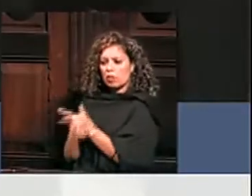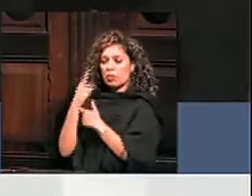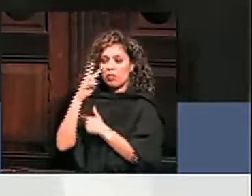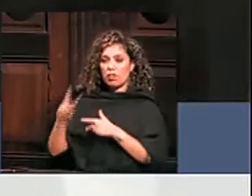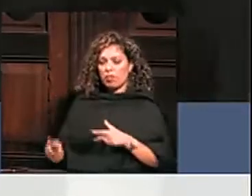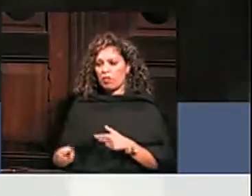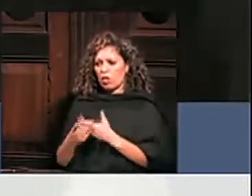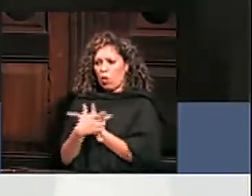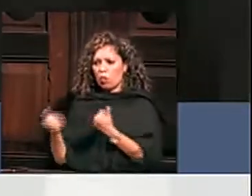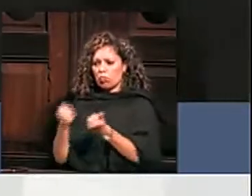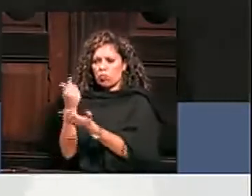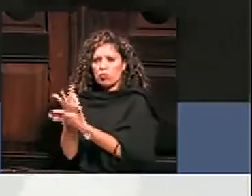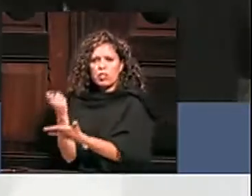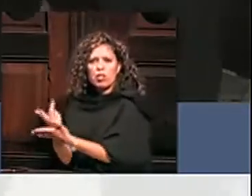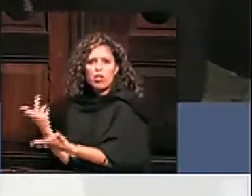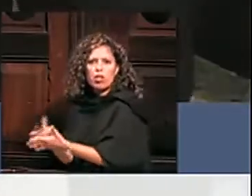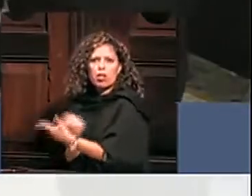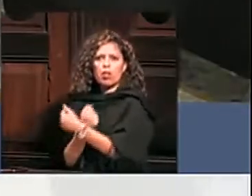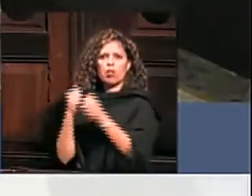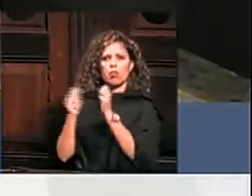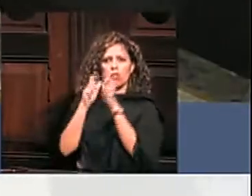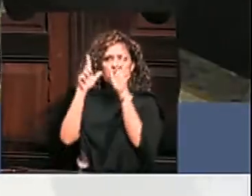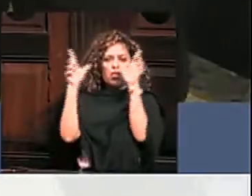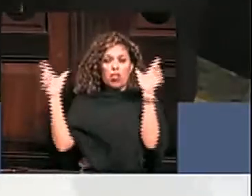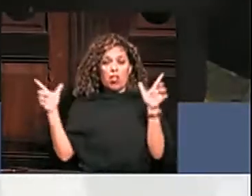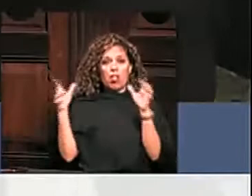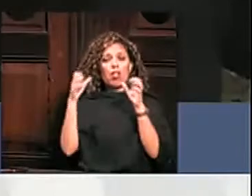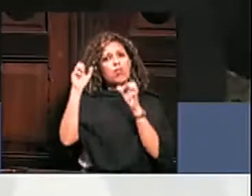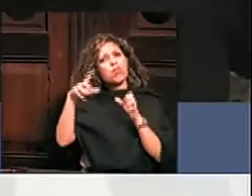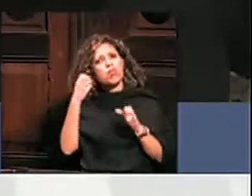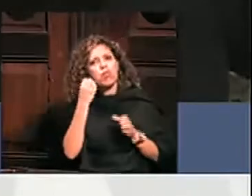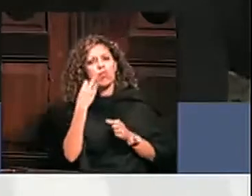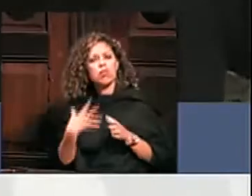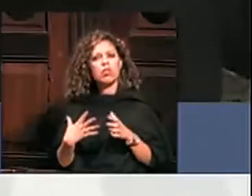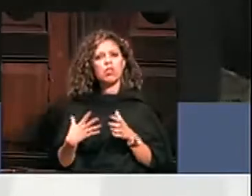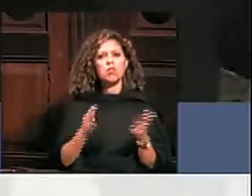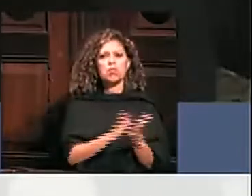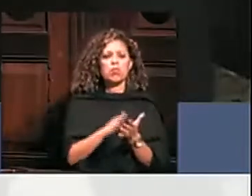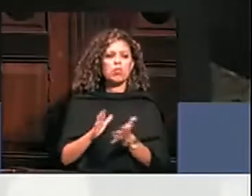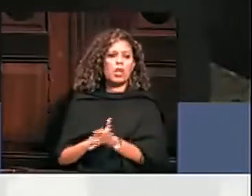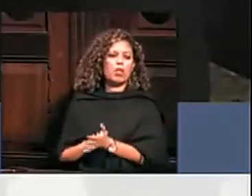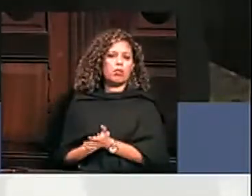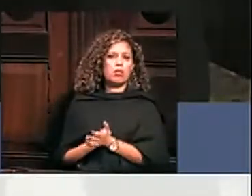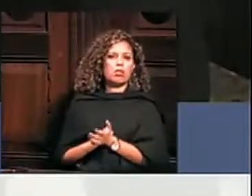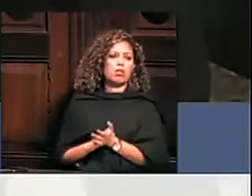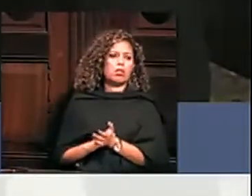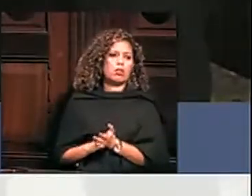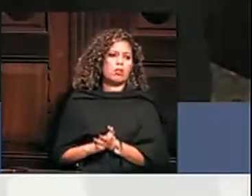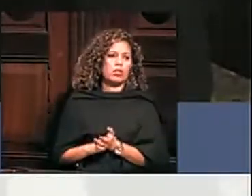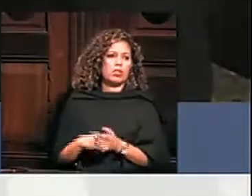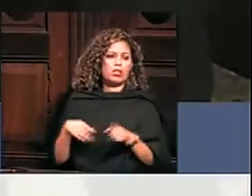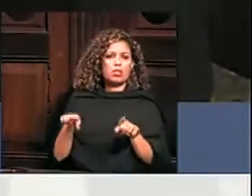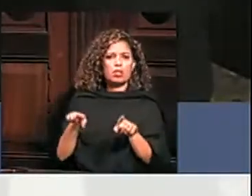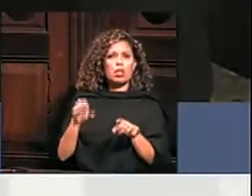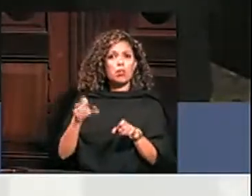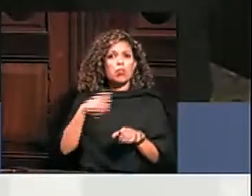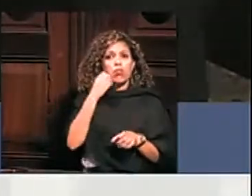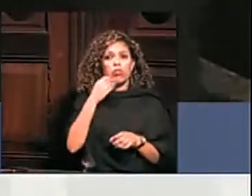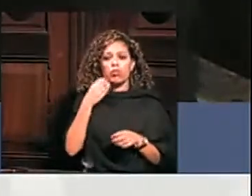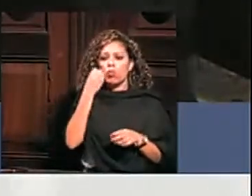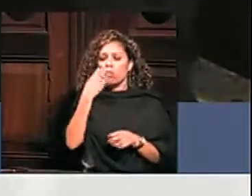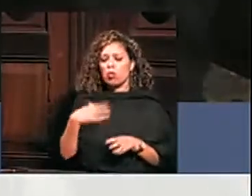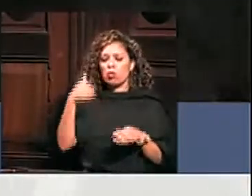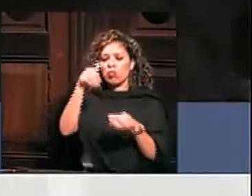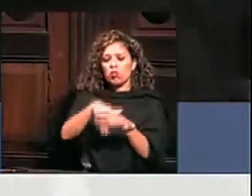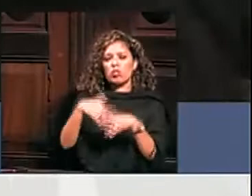transparência ao uso do dinheiro público é altamente favorável e, nesse sentido, foi muito bom voltar,